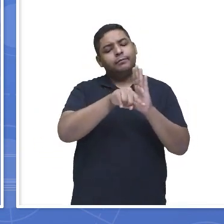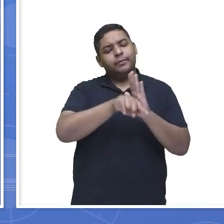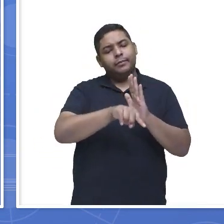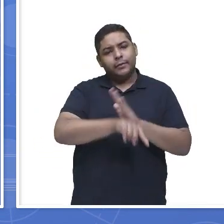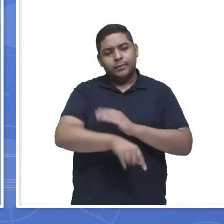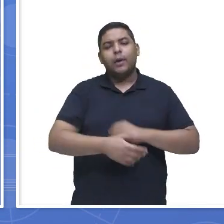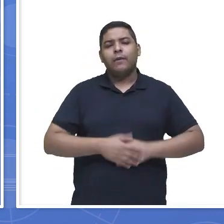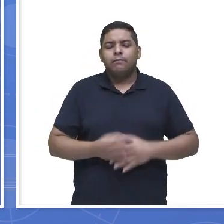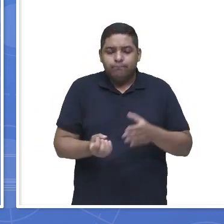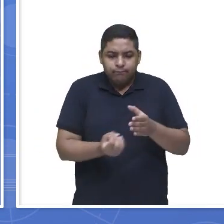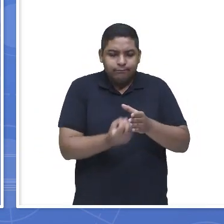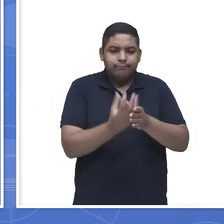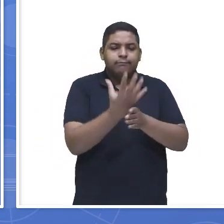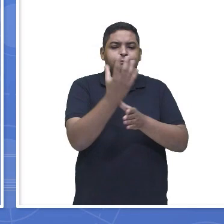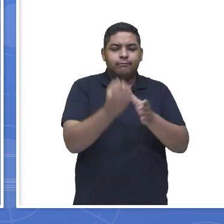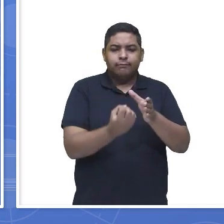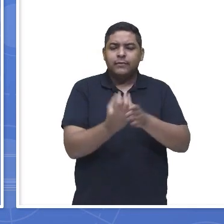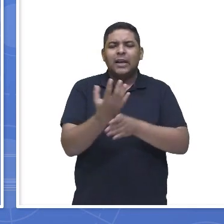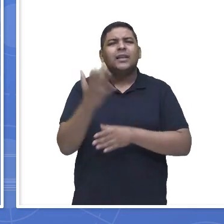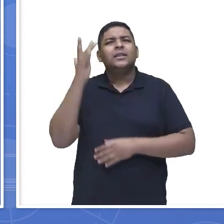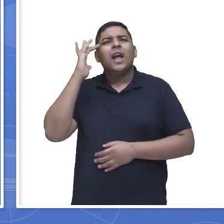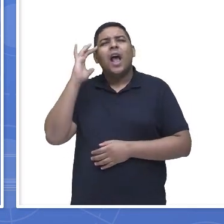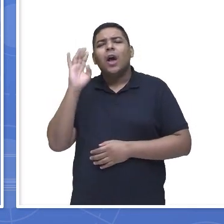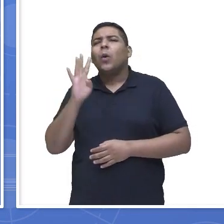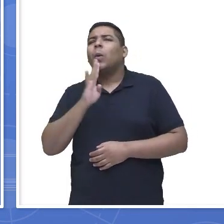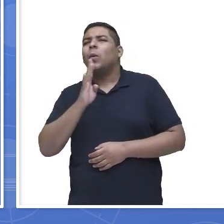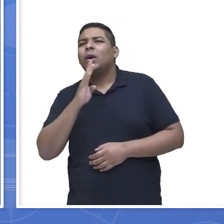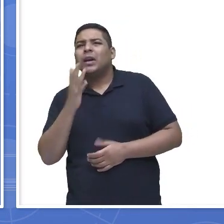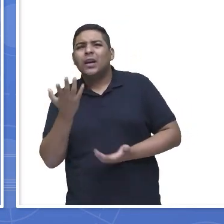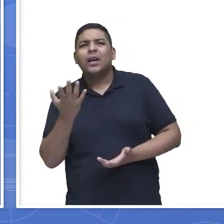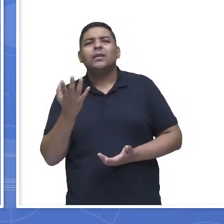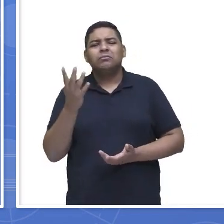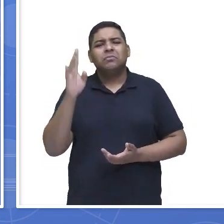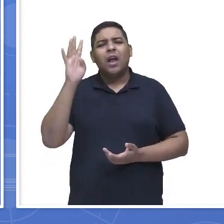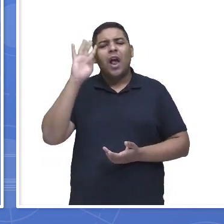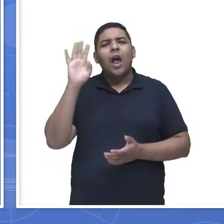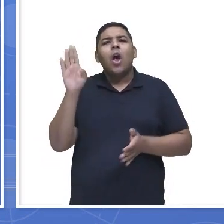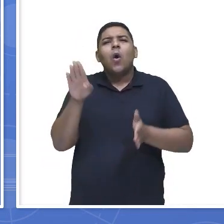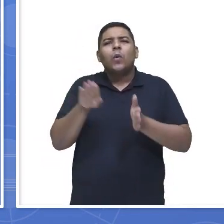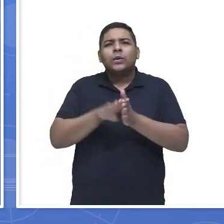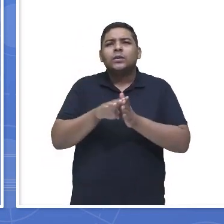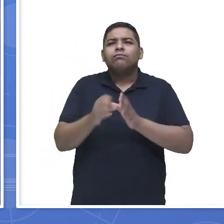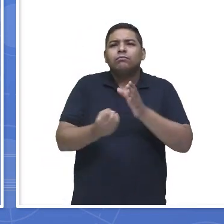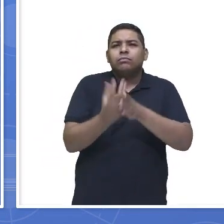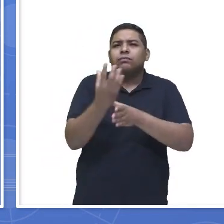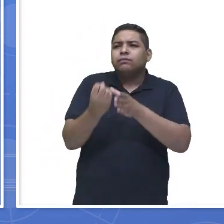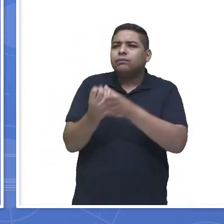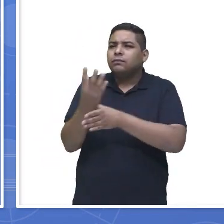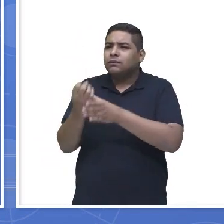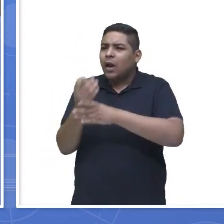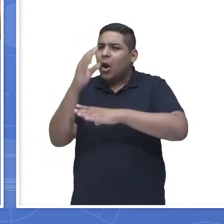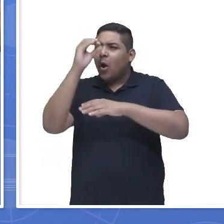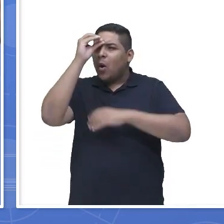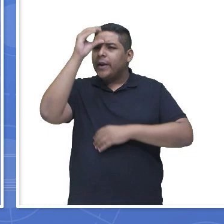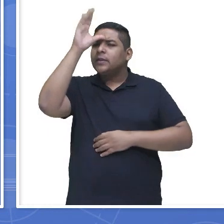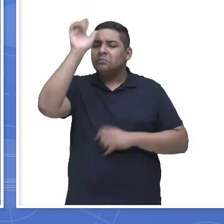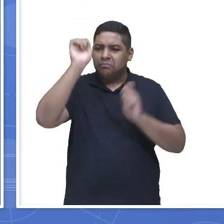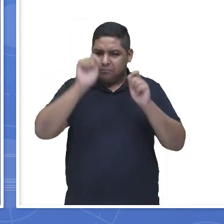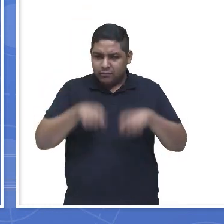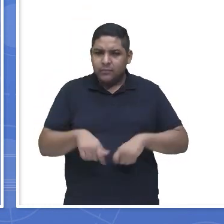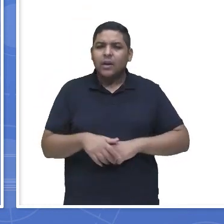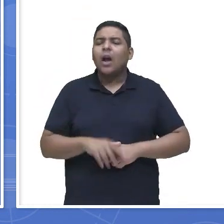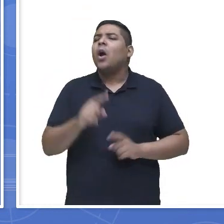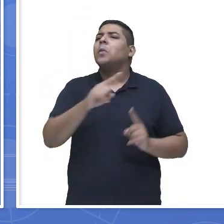vão surgindo. Será que eu conheço? Será que eu não conheço? Será que eu consigo chegar a um conhecimento? Será que eu não chego? Que tipo de conhecimento é esse